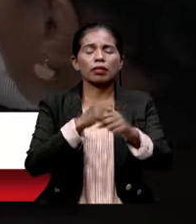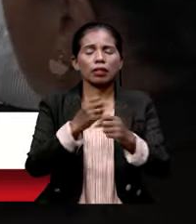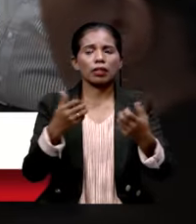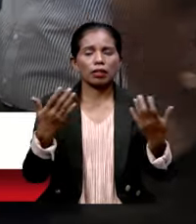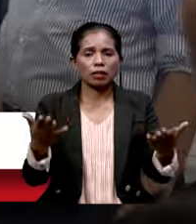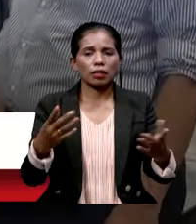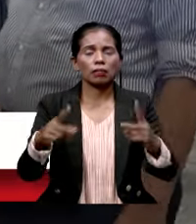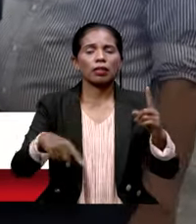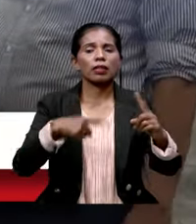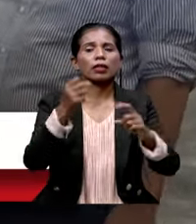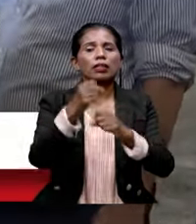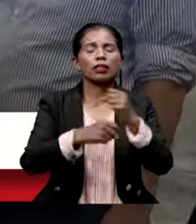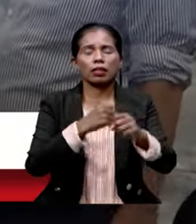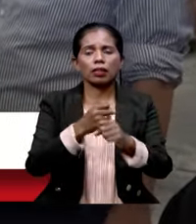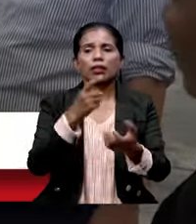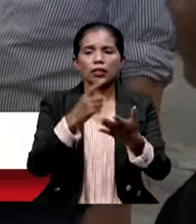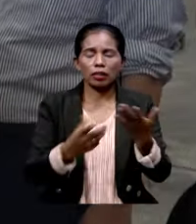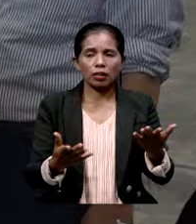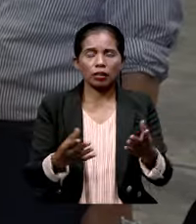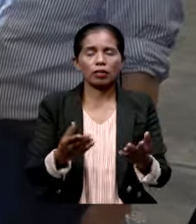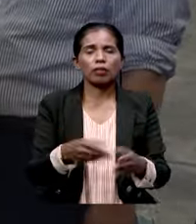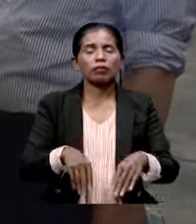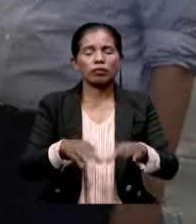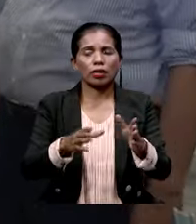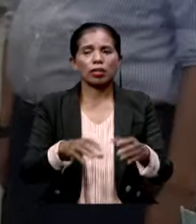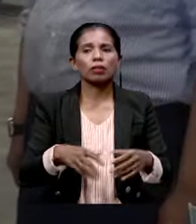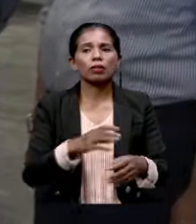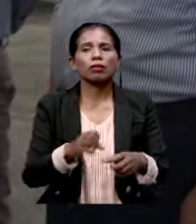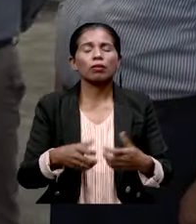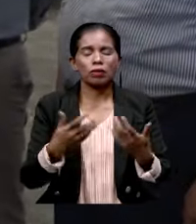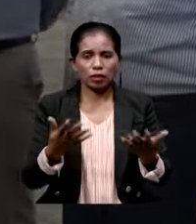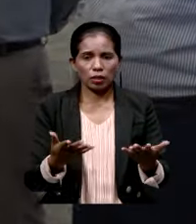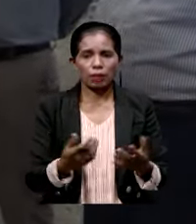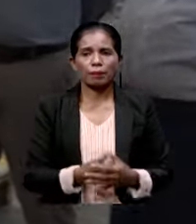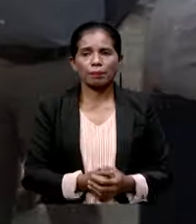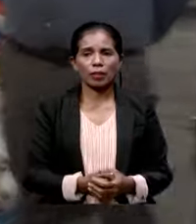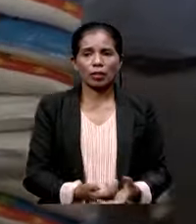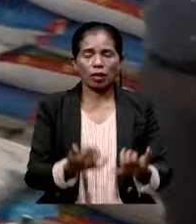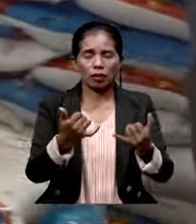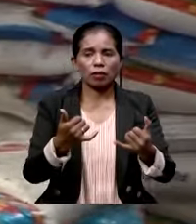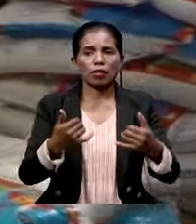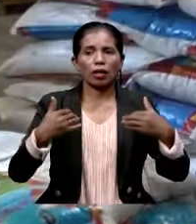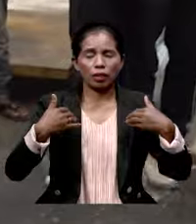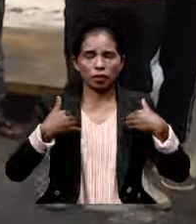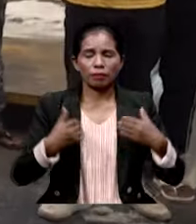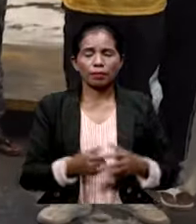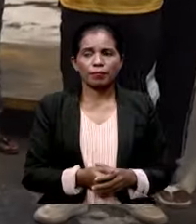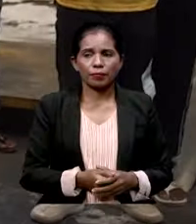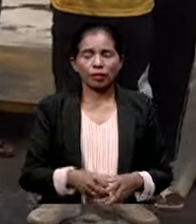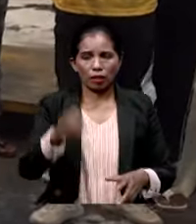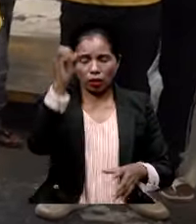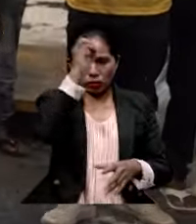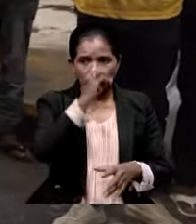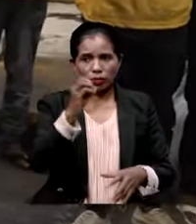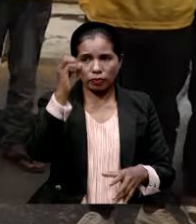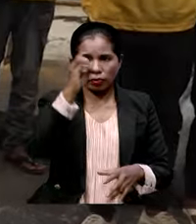horvehida oni prisu no agora hira. Rafael observa